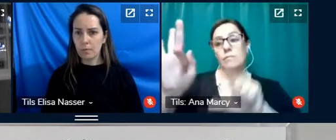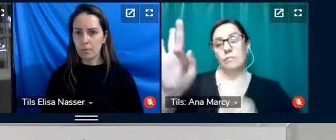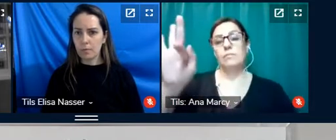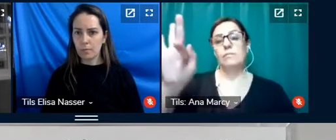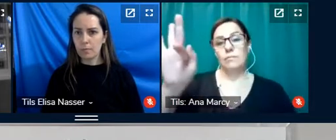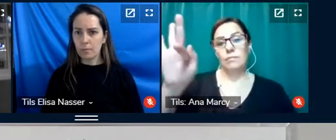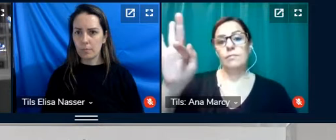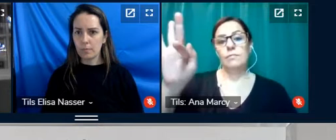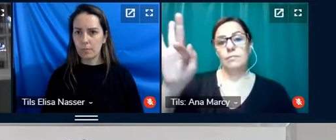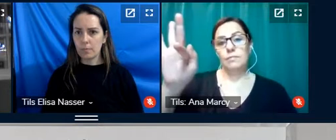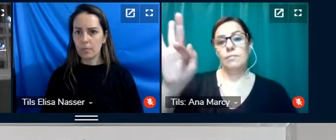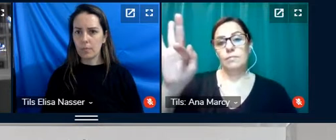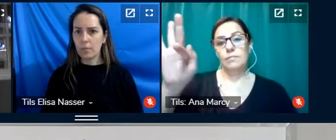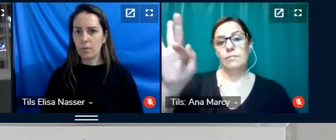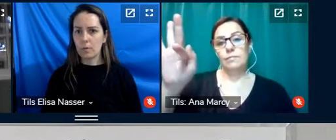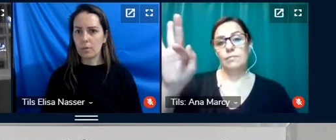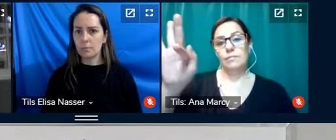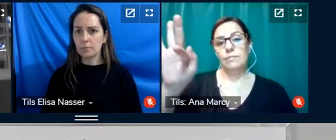Desde que eu ache